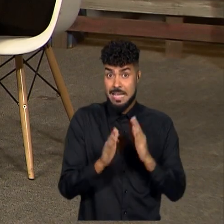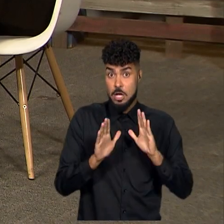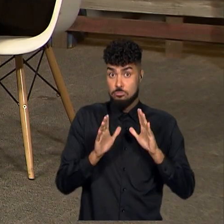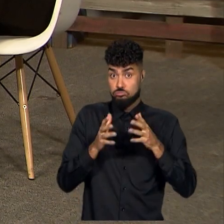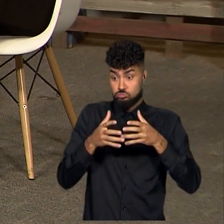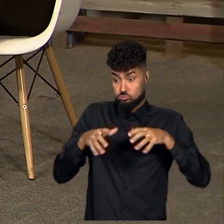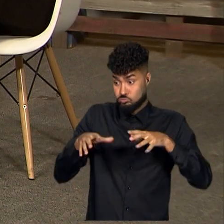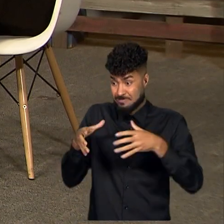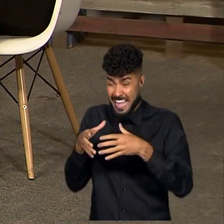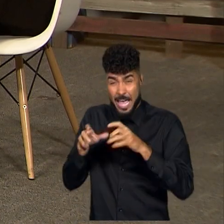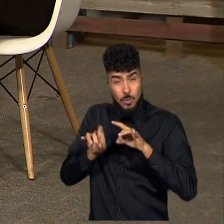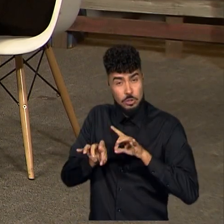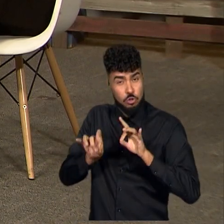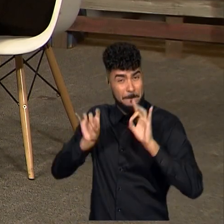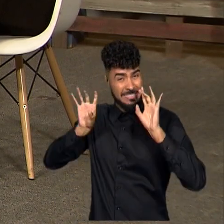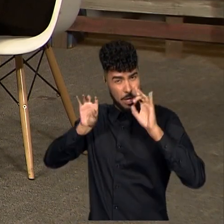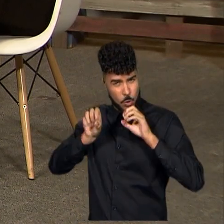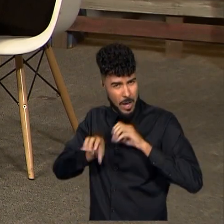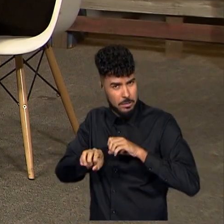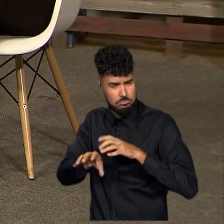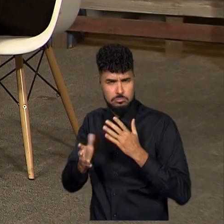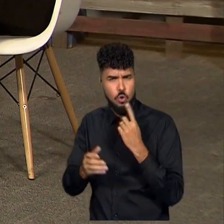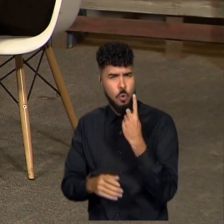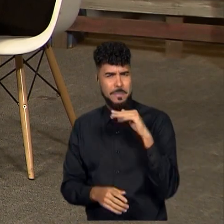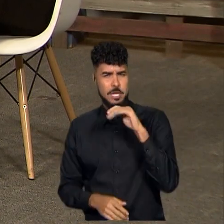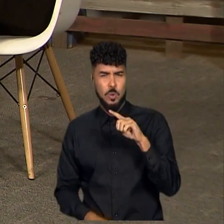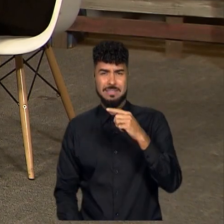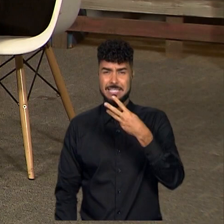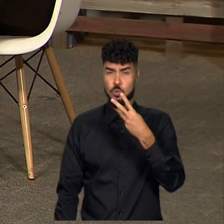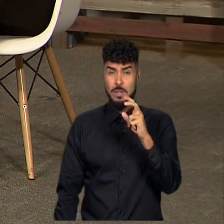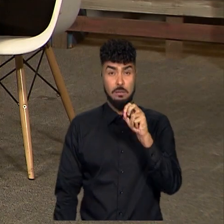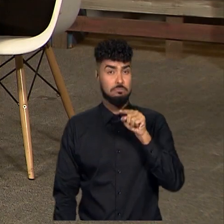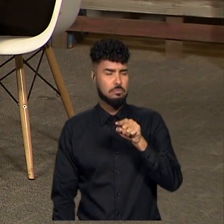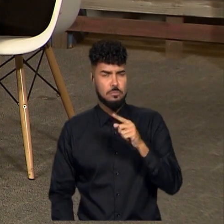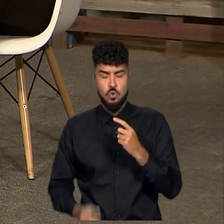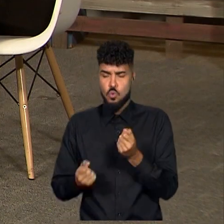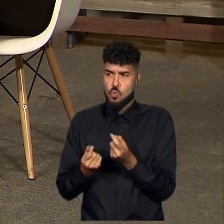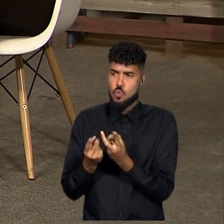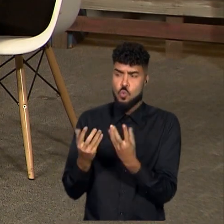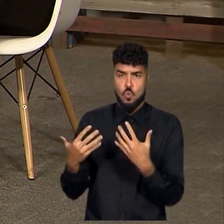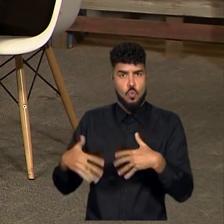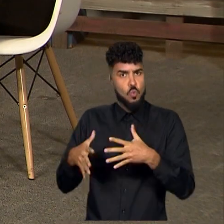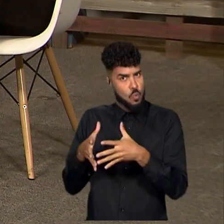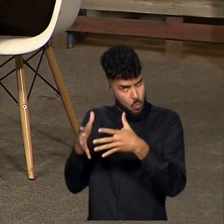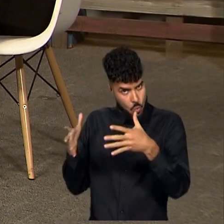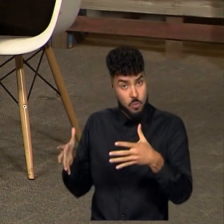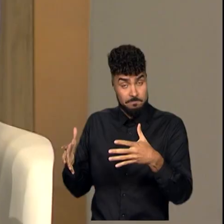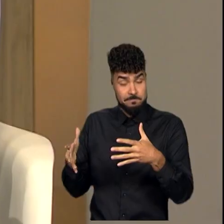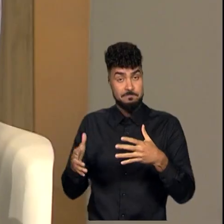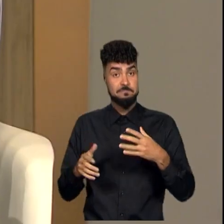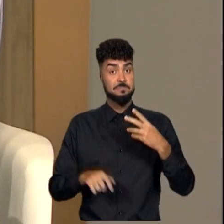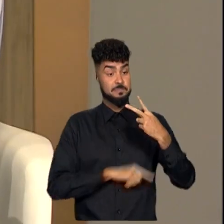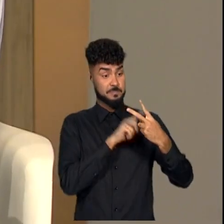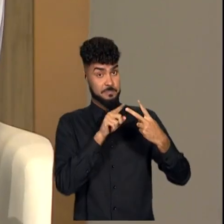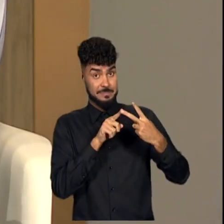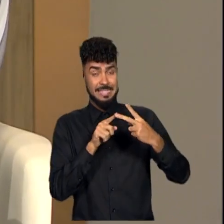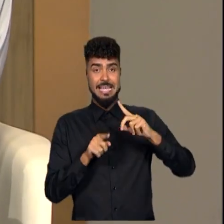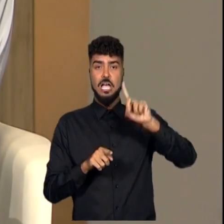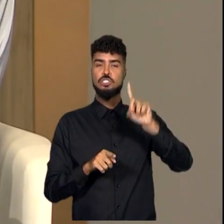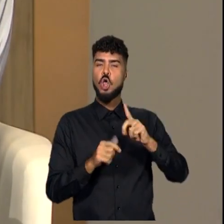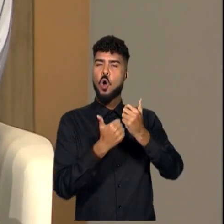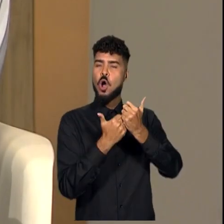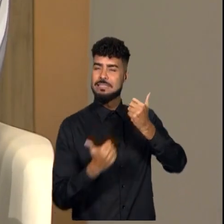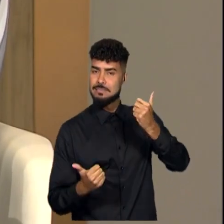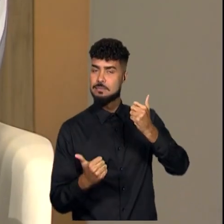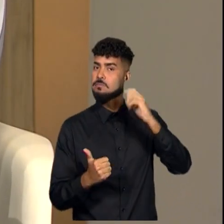nós temos 1.350.000 estudantes. Então, é um público bastante robusto. Nós temos uma diretoria que cuida